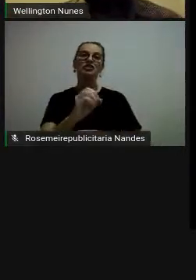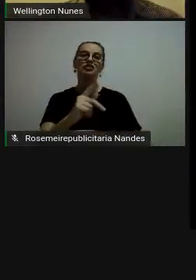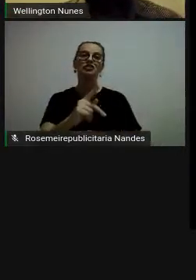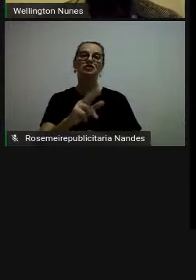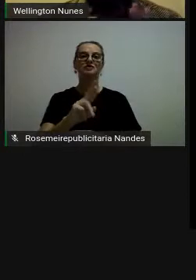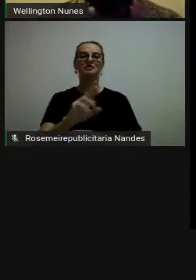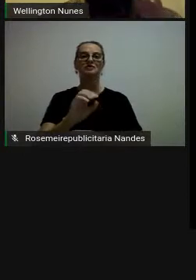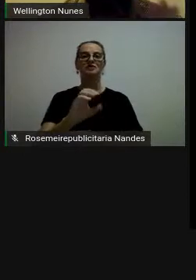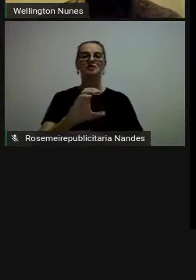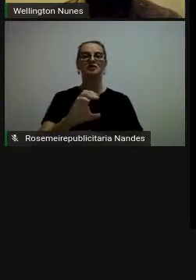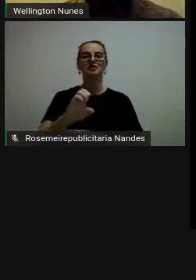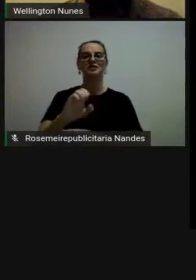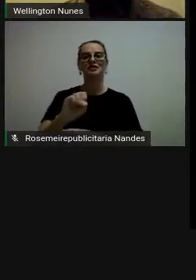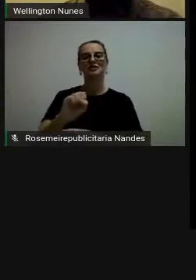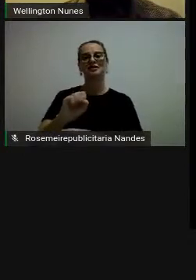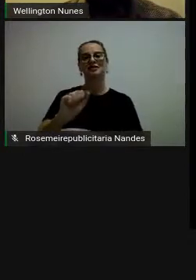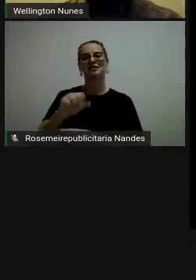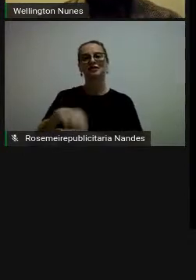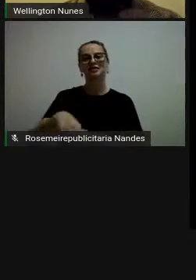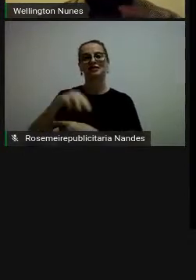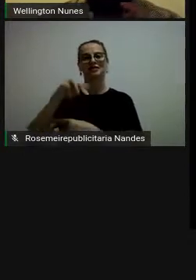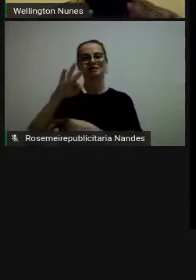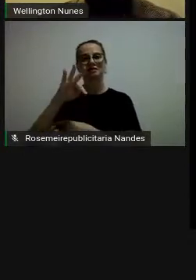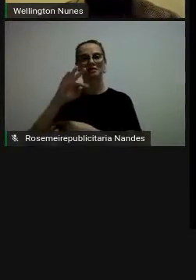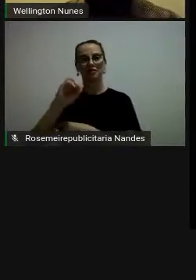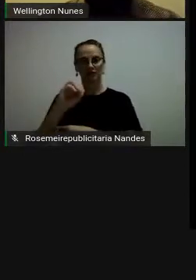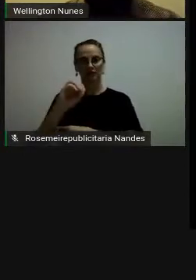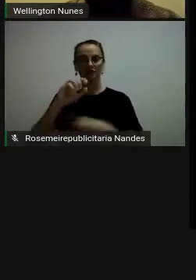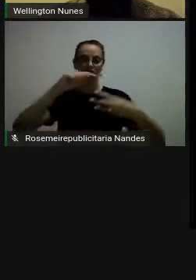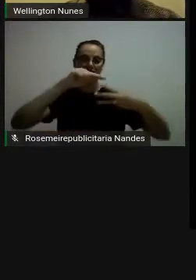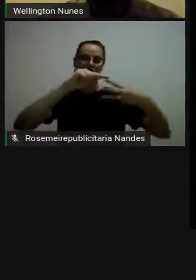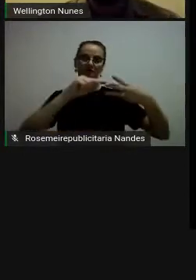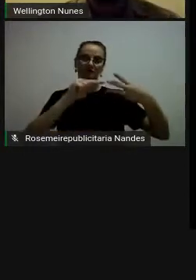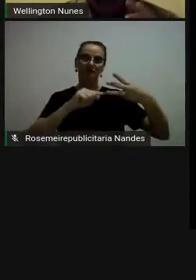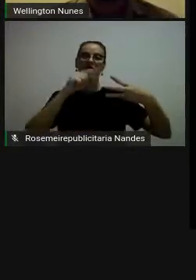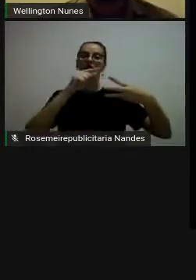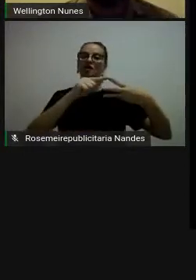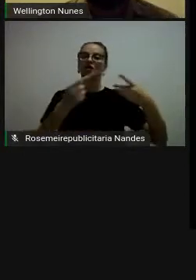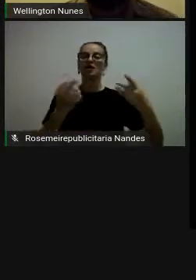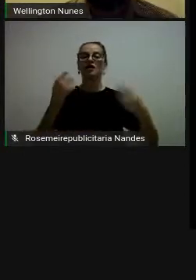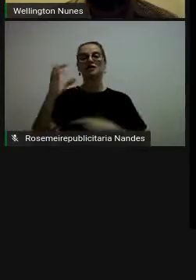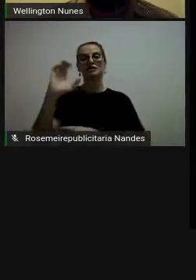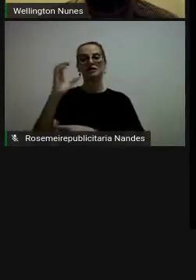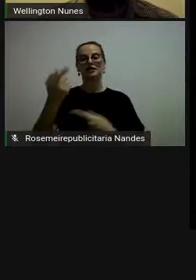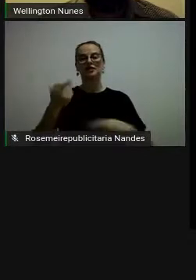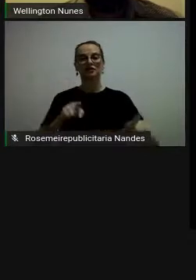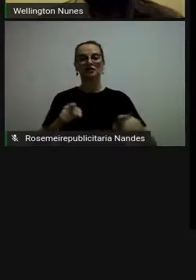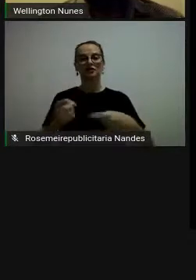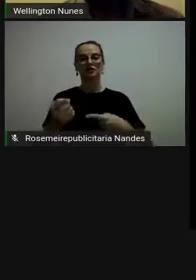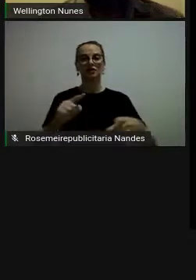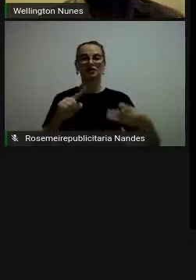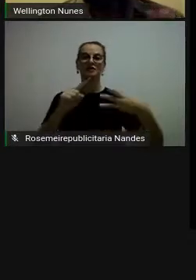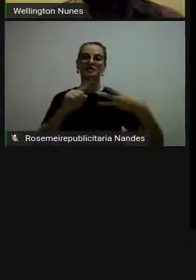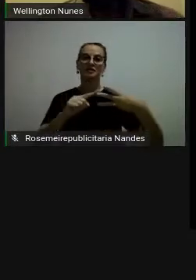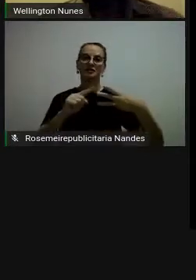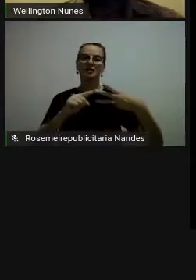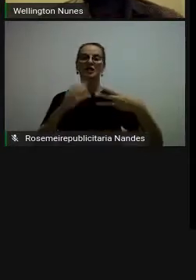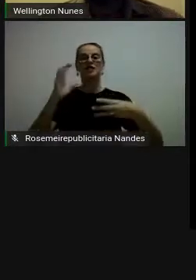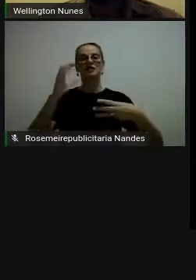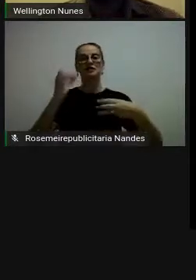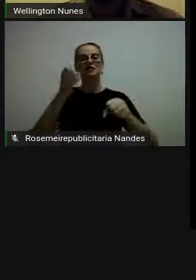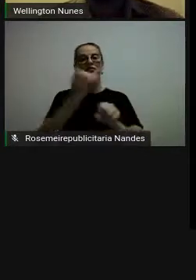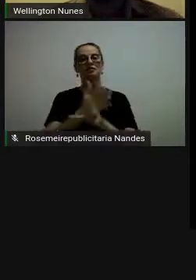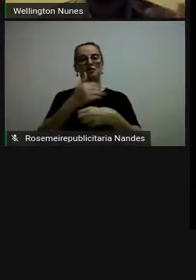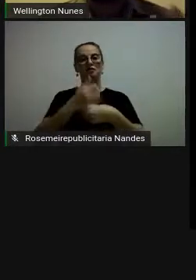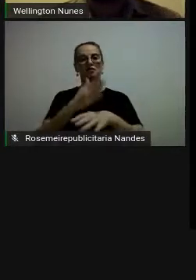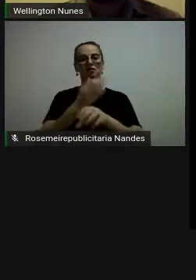áreas: ciências físicas, ciências biológicas e ciências sociais. E dentro dessas áreas nós